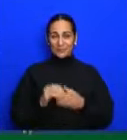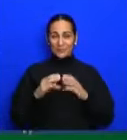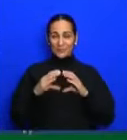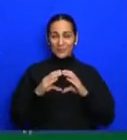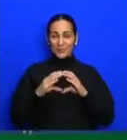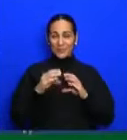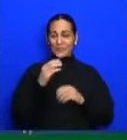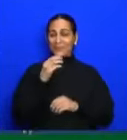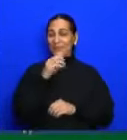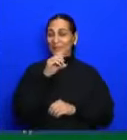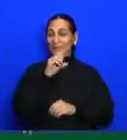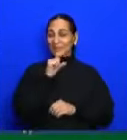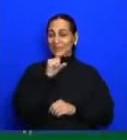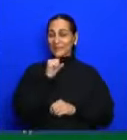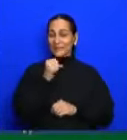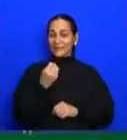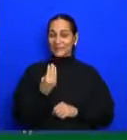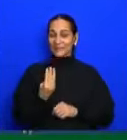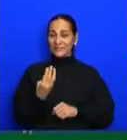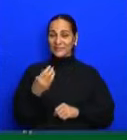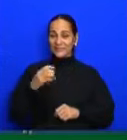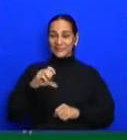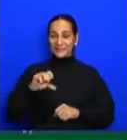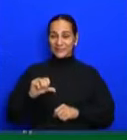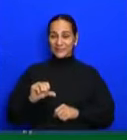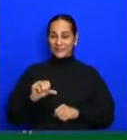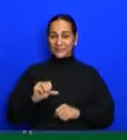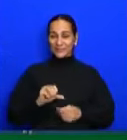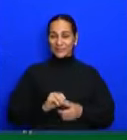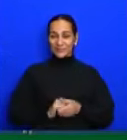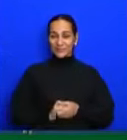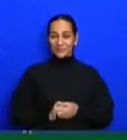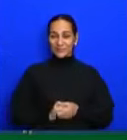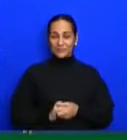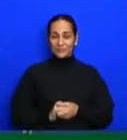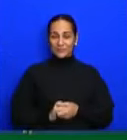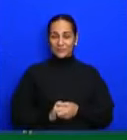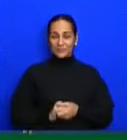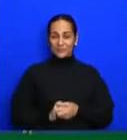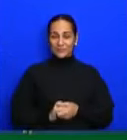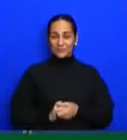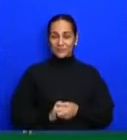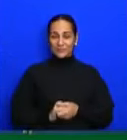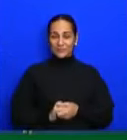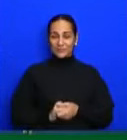Bola laranja 39. Laranja número 39.